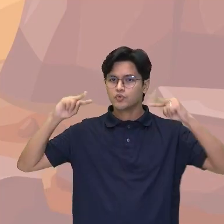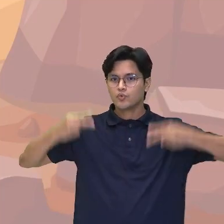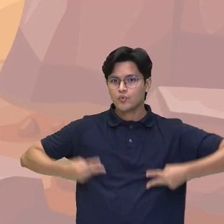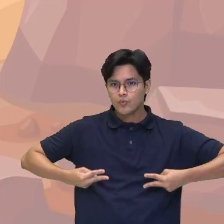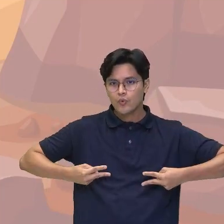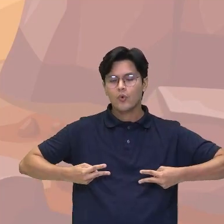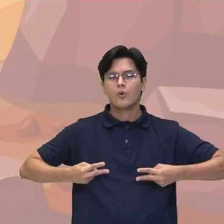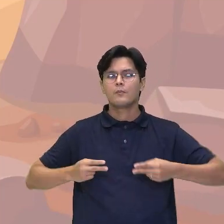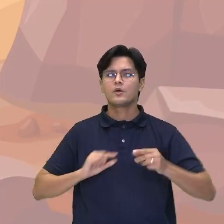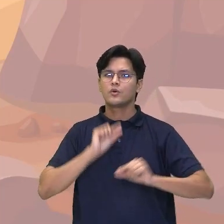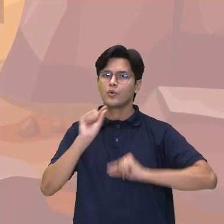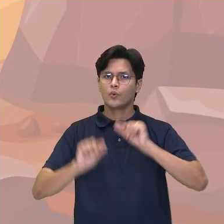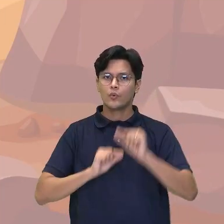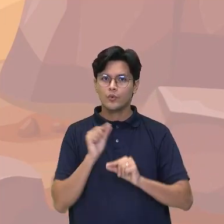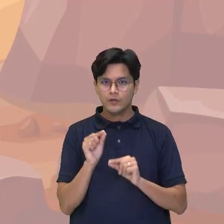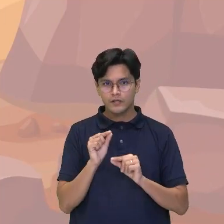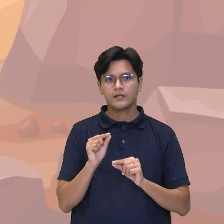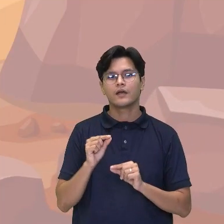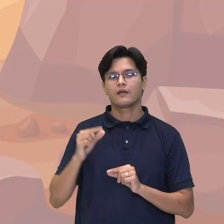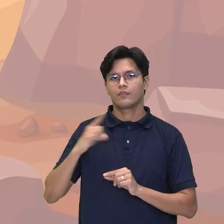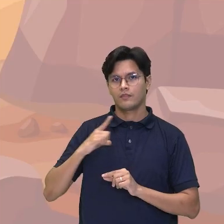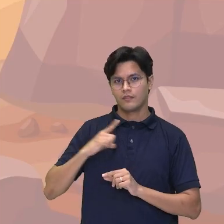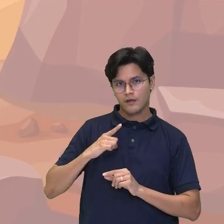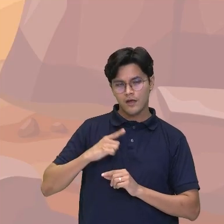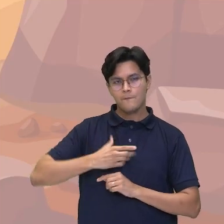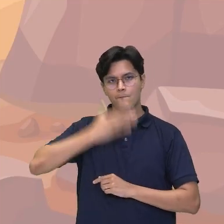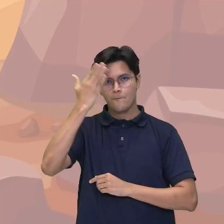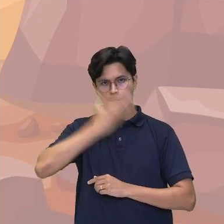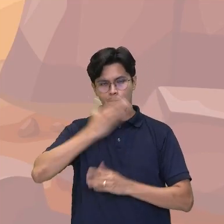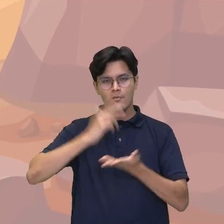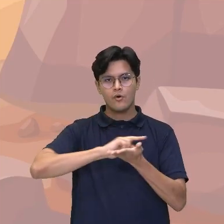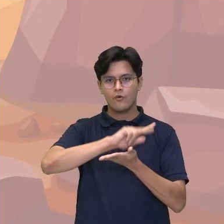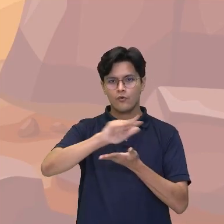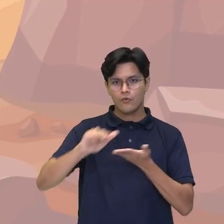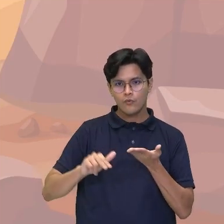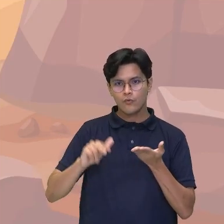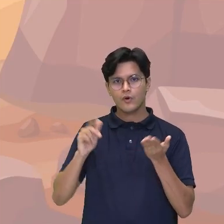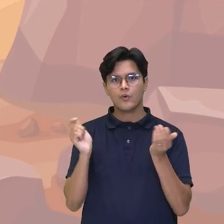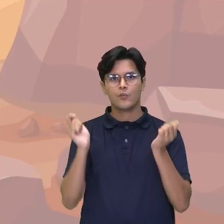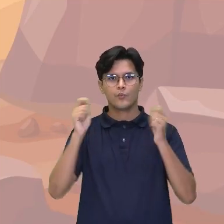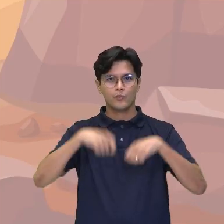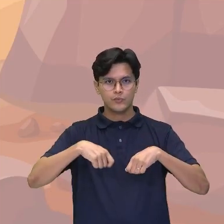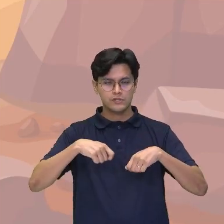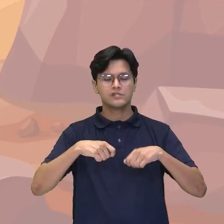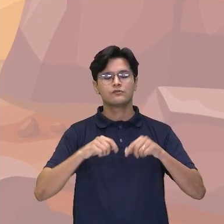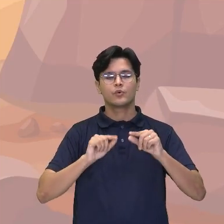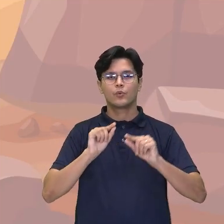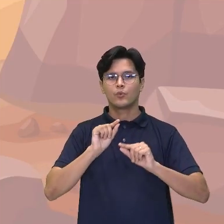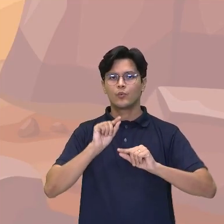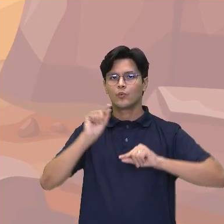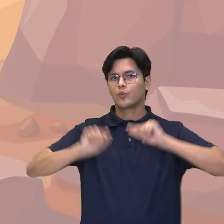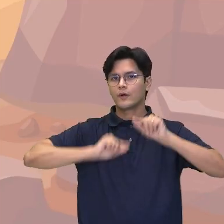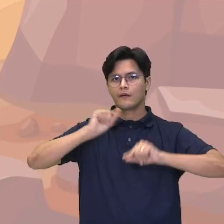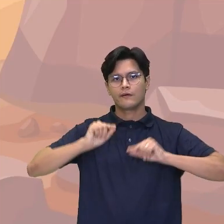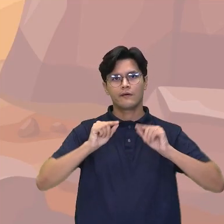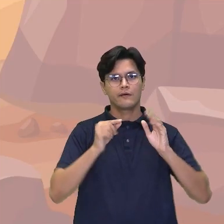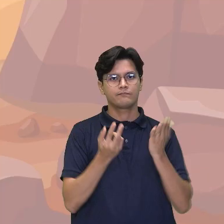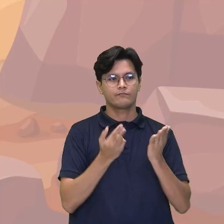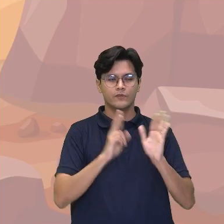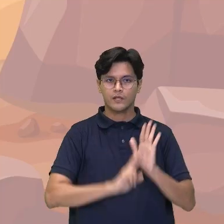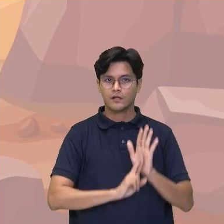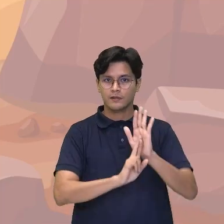vestígios para que o homem pudesse o quê? Representar. E essa história, ela foi dividida em 3